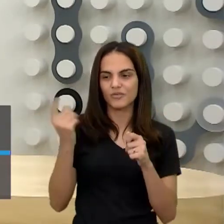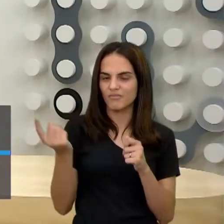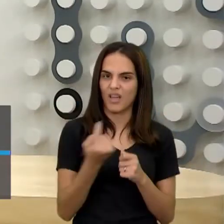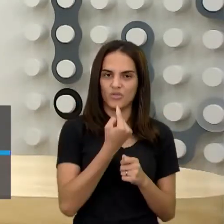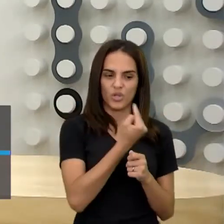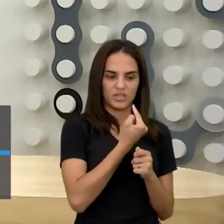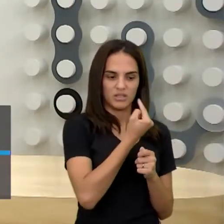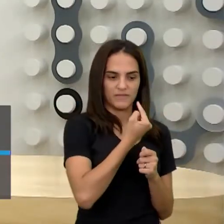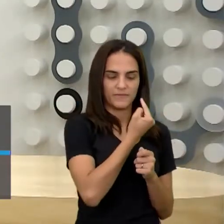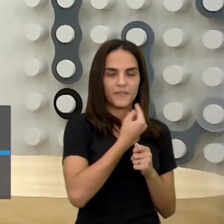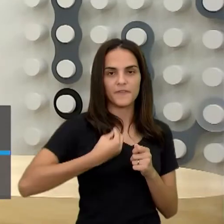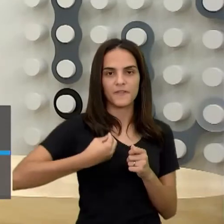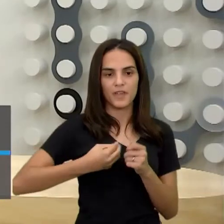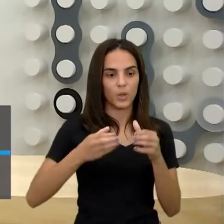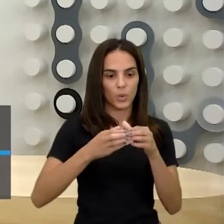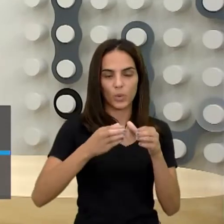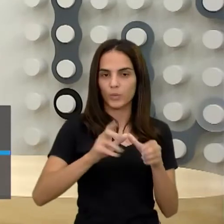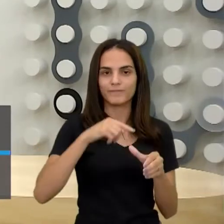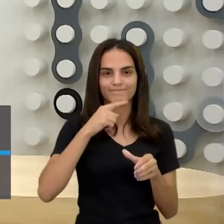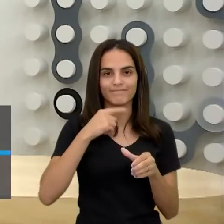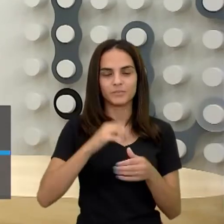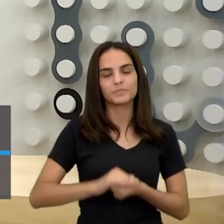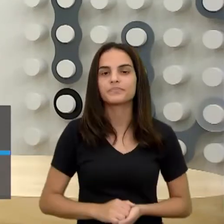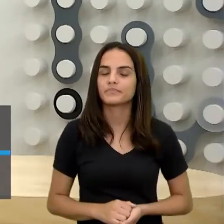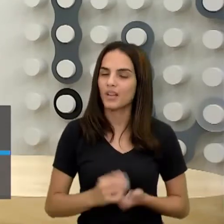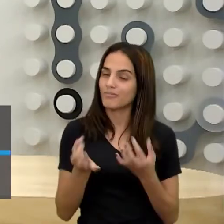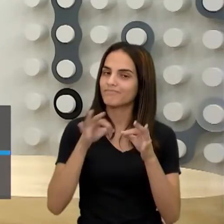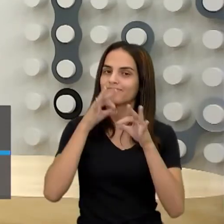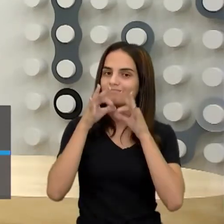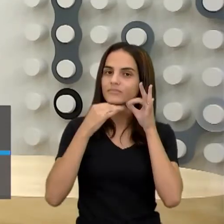viver em grupo. Ou seja, é um argumento